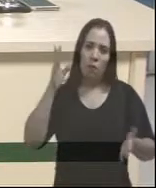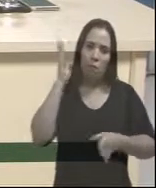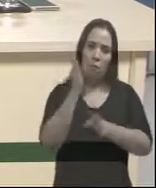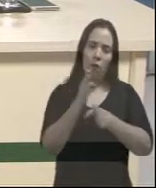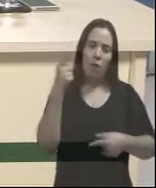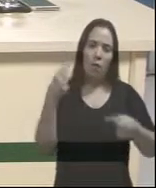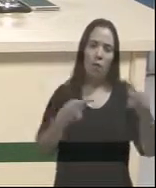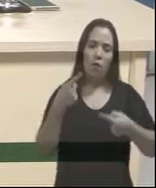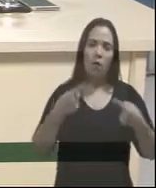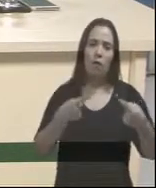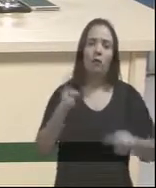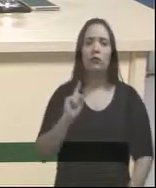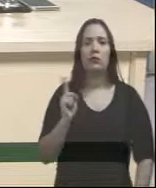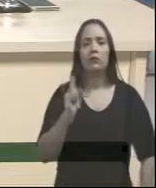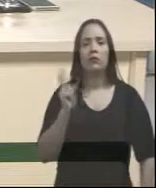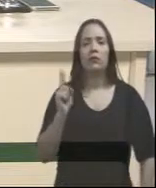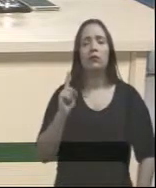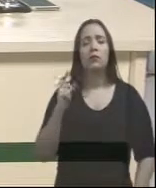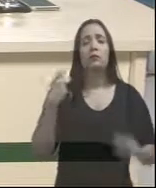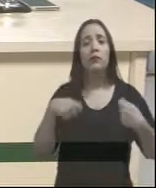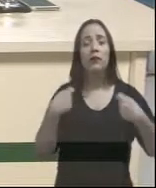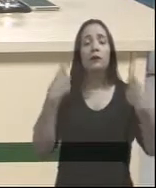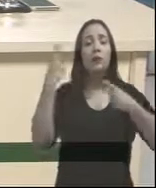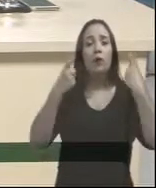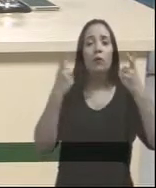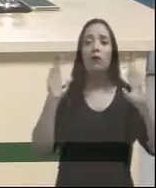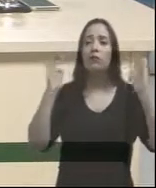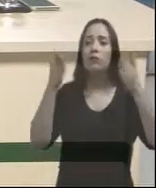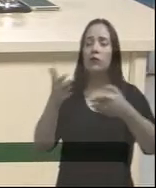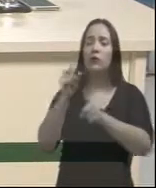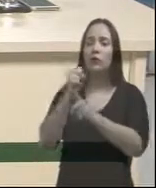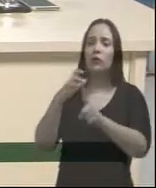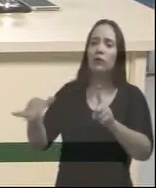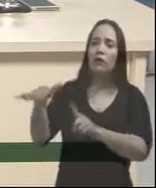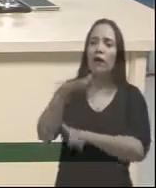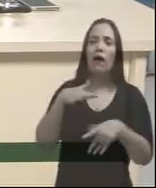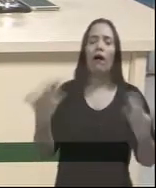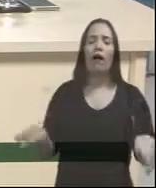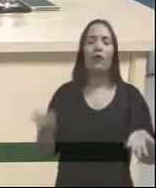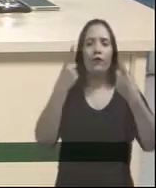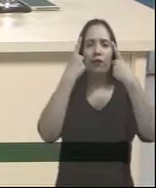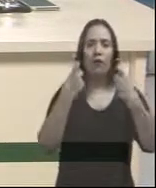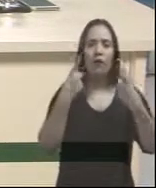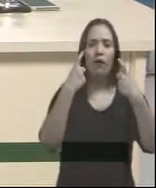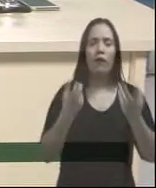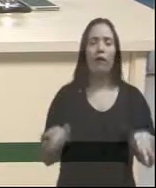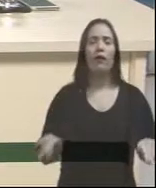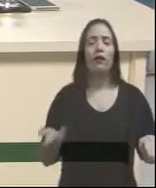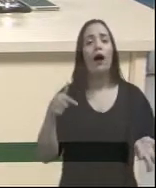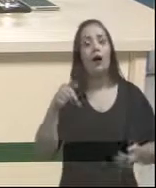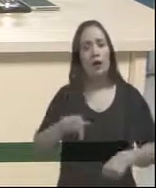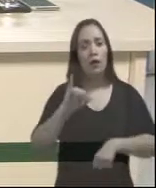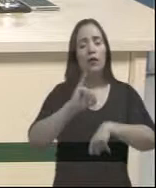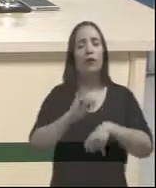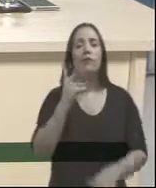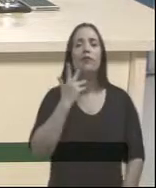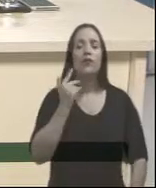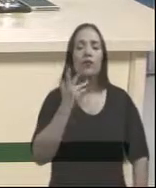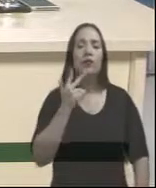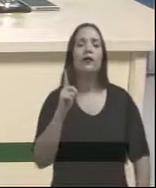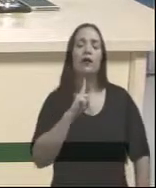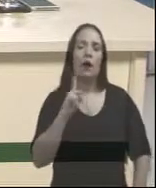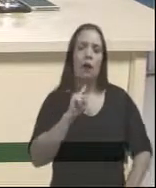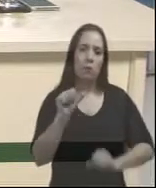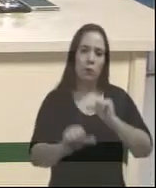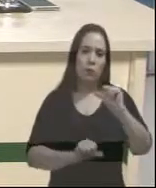eleitoral. Não. Ela é uma questão maior, que envolve o cidadão, o medo Olha, deputado, aqui em Fortaleza as coisas